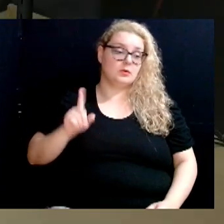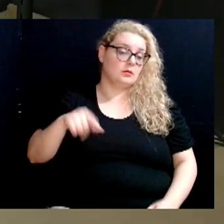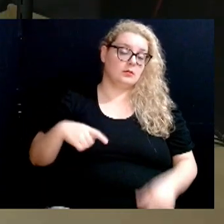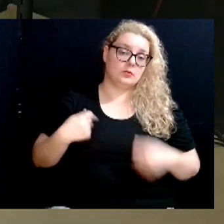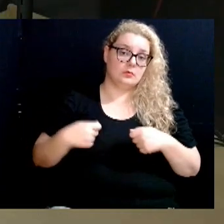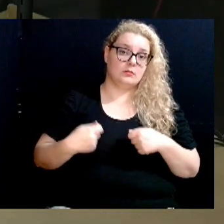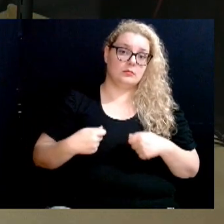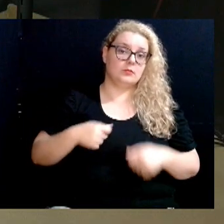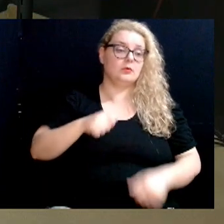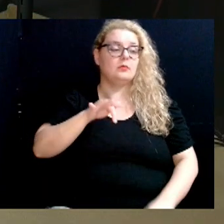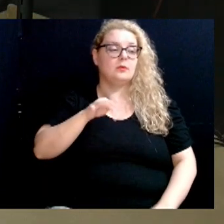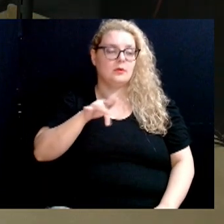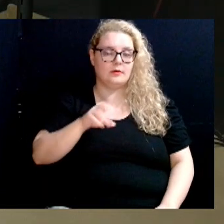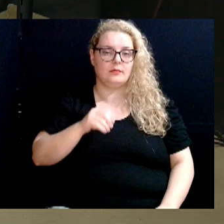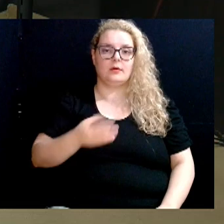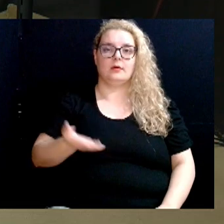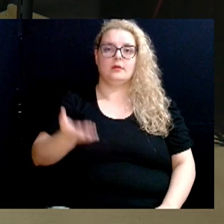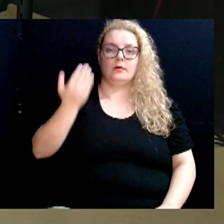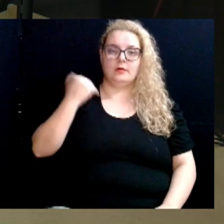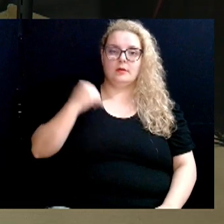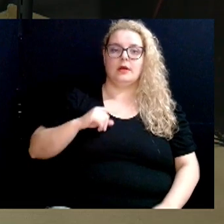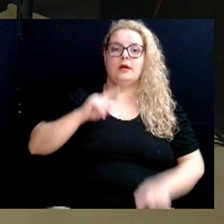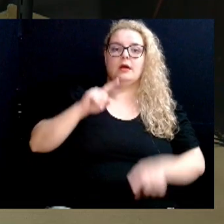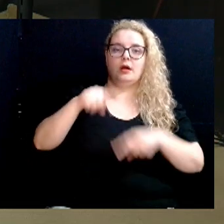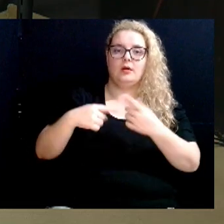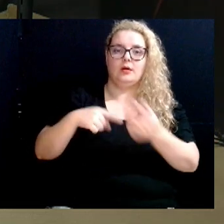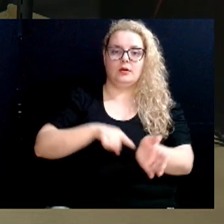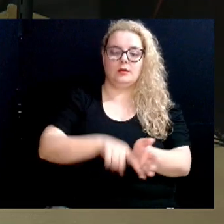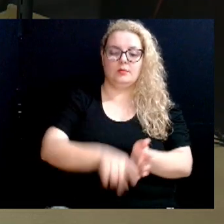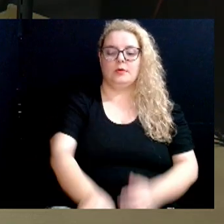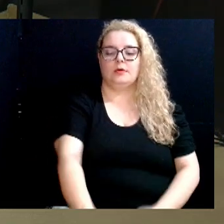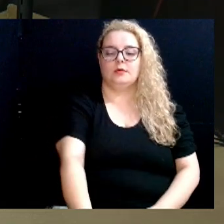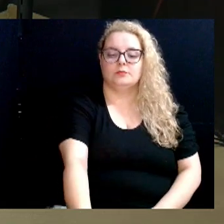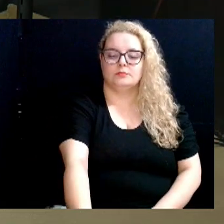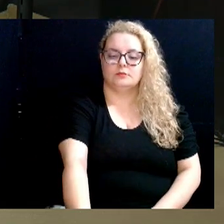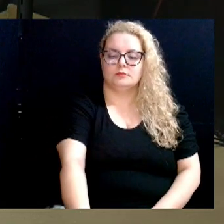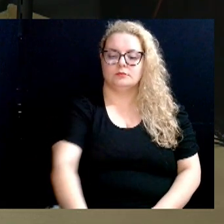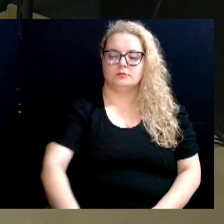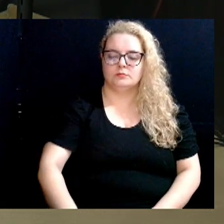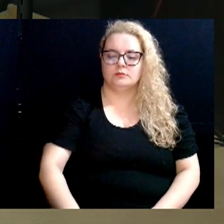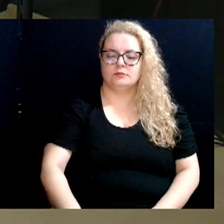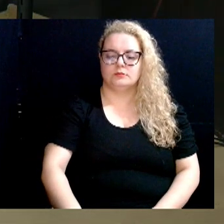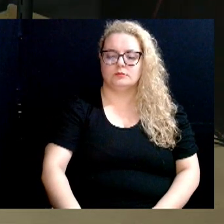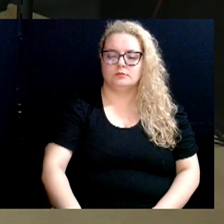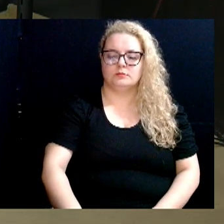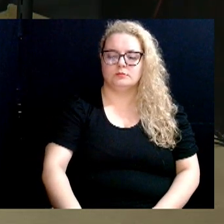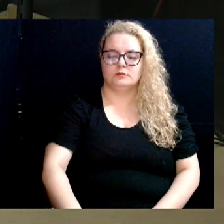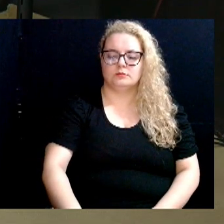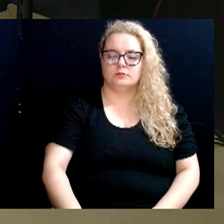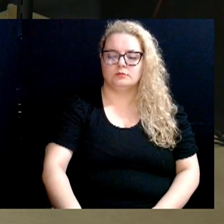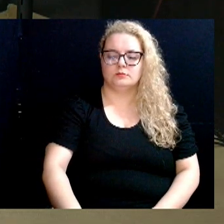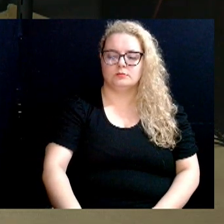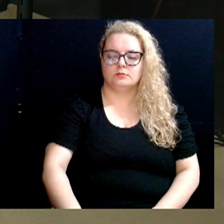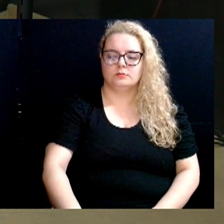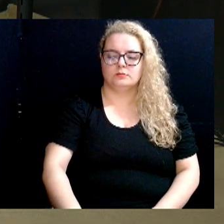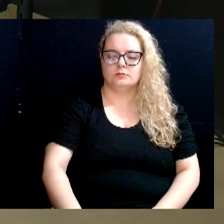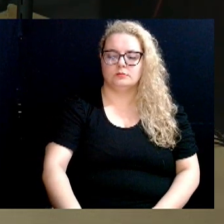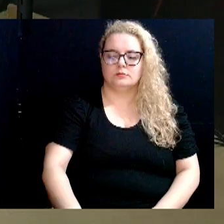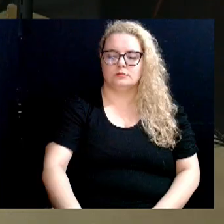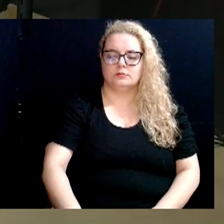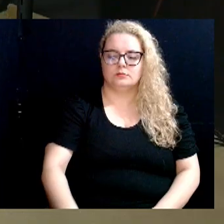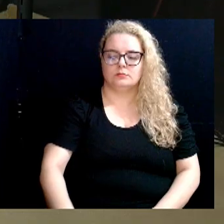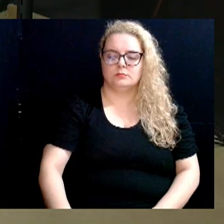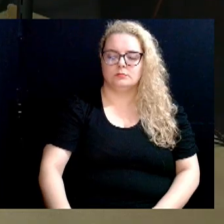Vamos então à próxima pergunta dos nossos telespectadores. A produção vai colocar aí no ar também a participação da